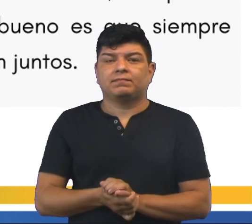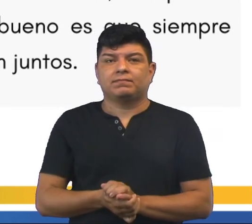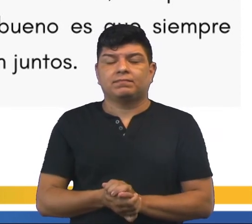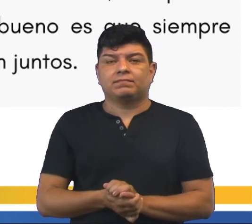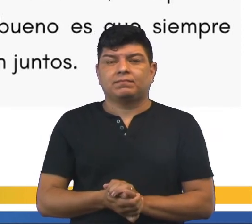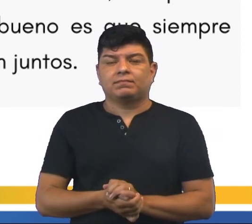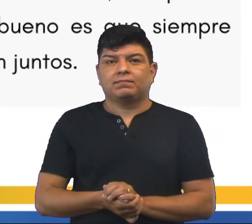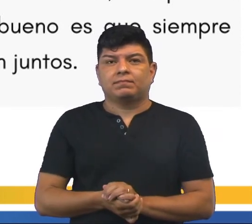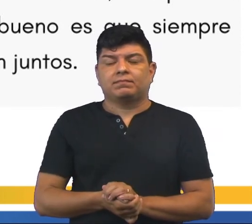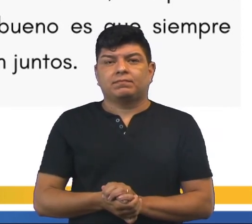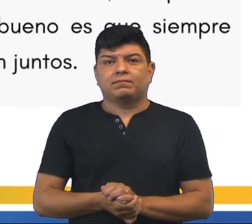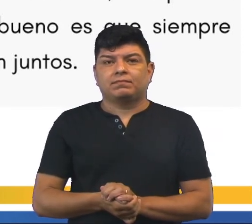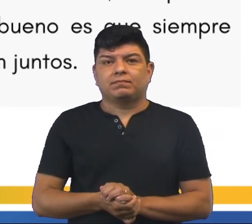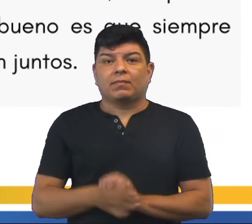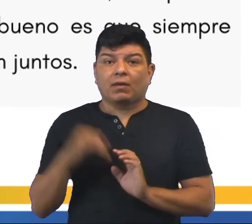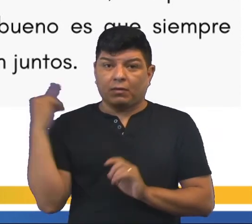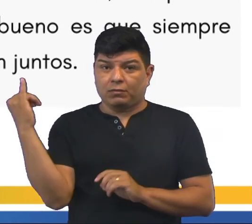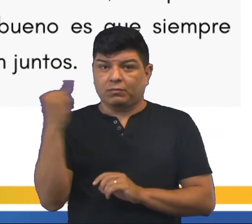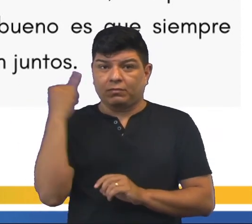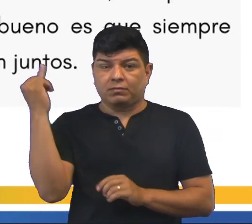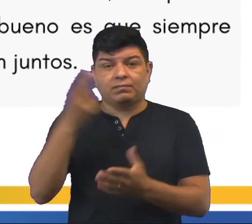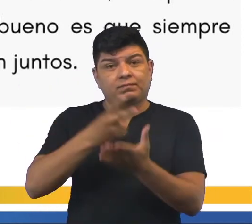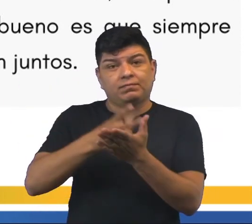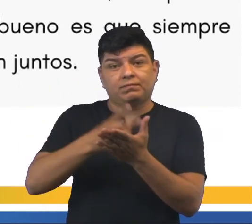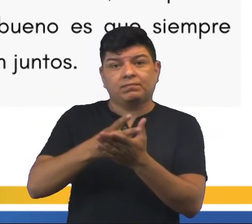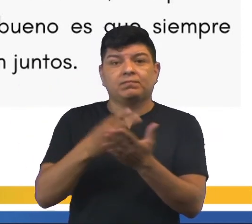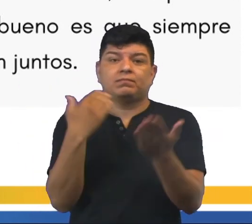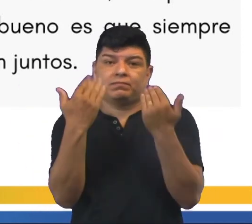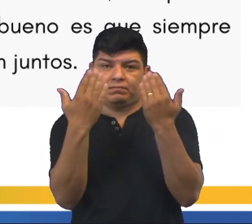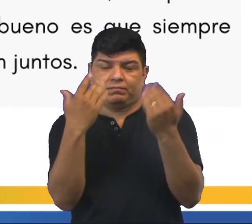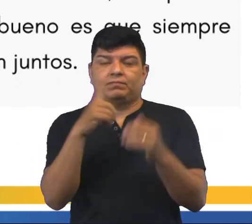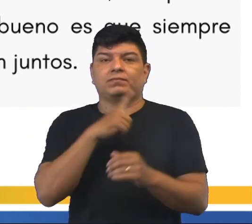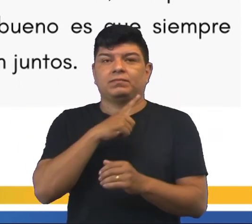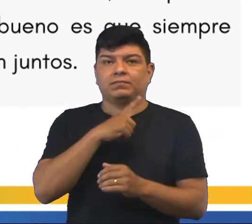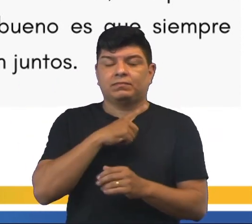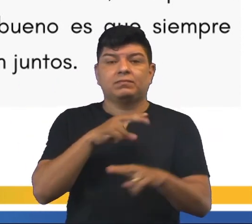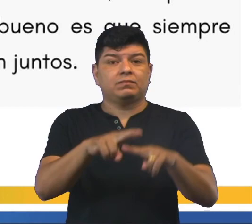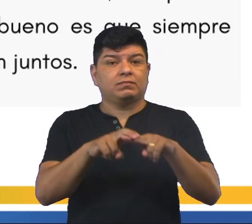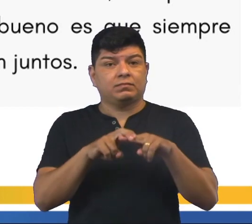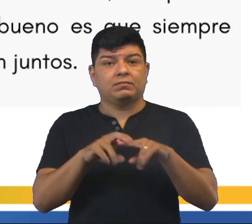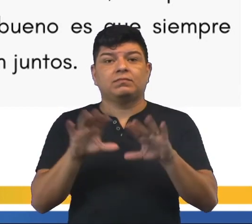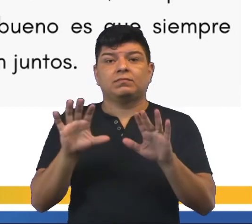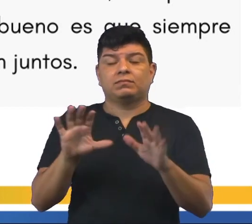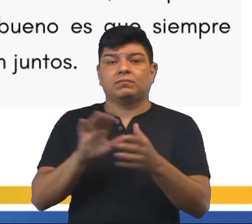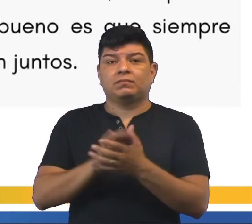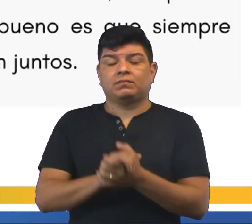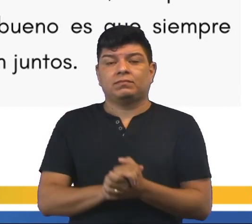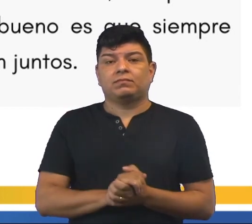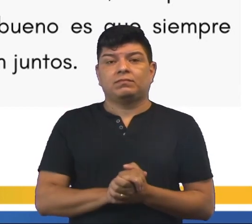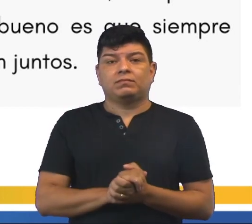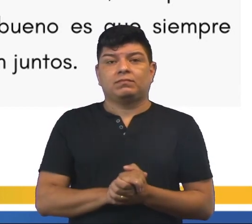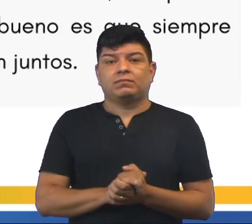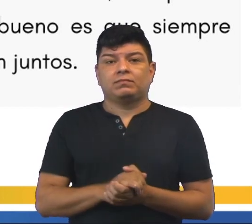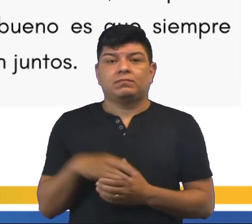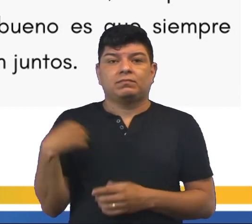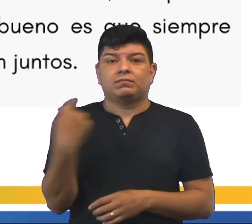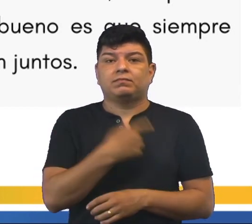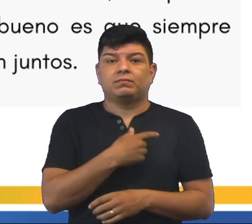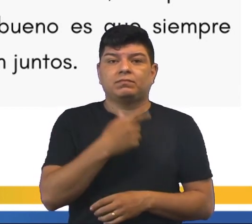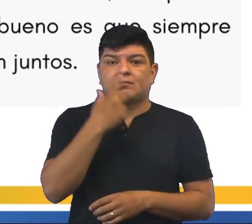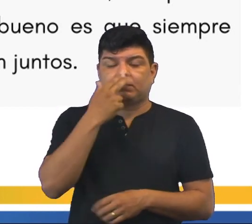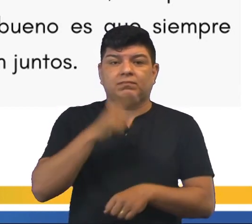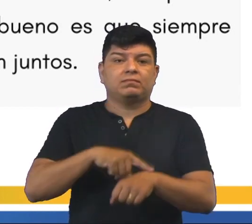e lo passamos bem juntos, ou seja, o importante é que temos sempre coisas a conversar e isso, né, nós passamos muito